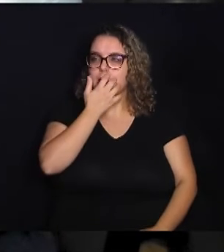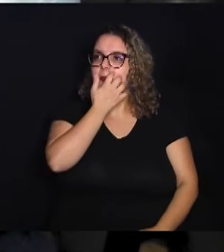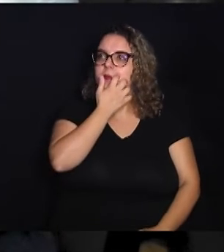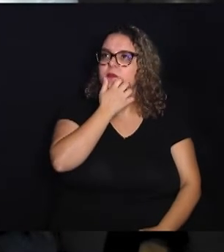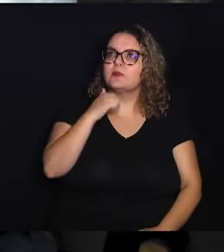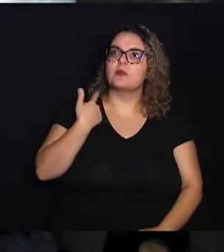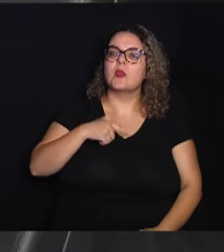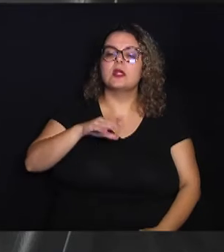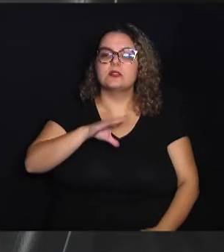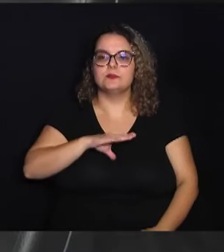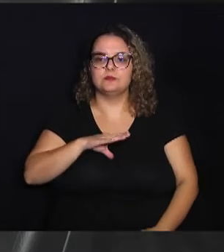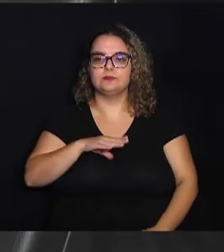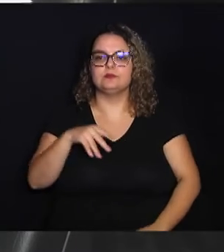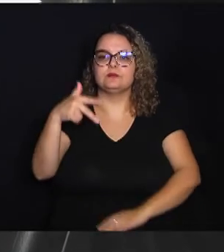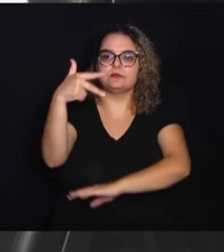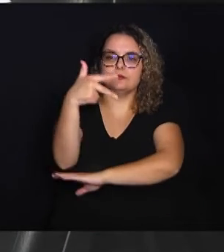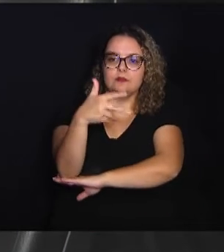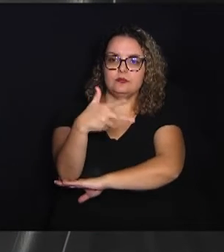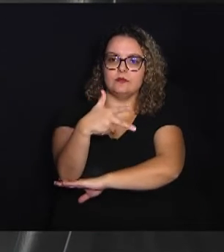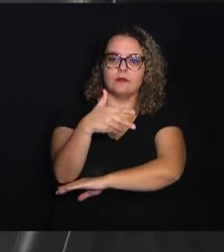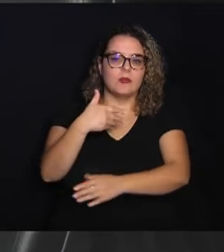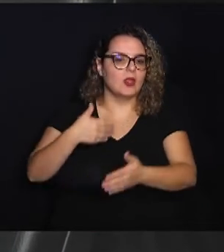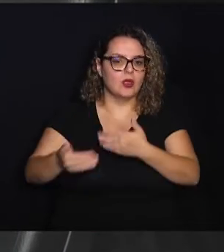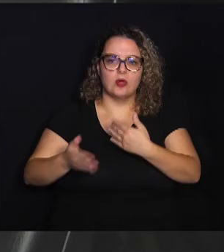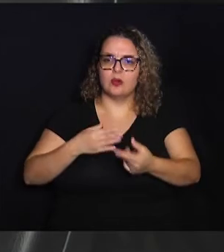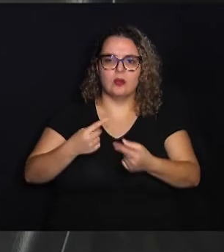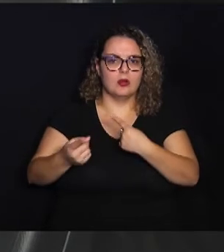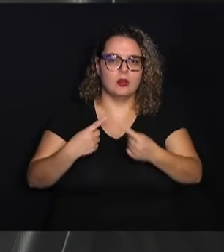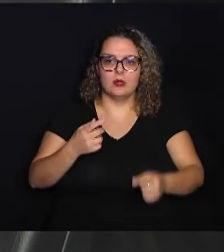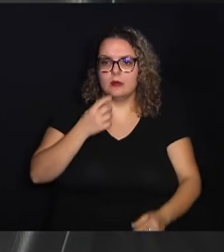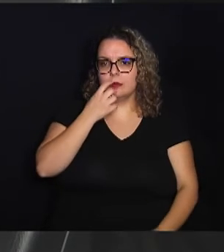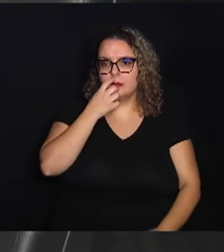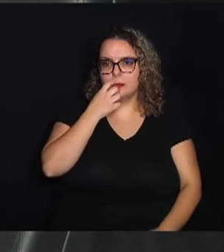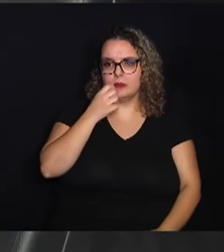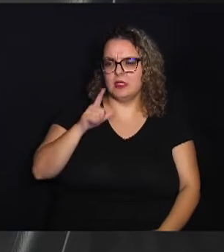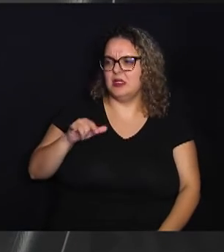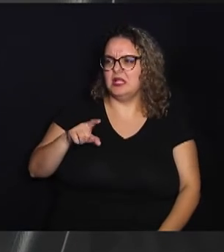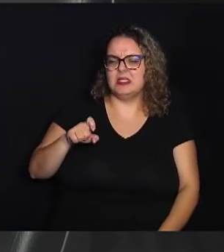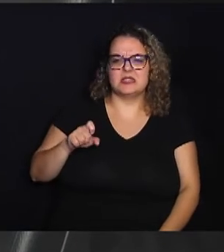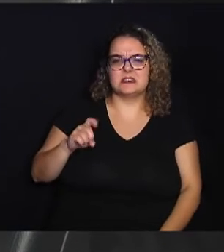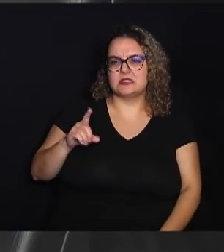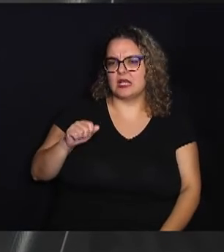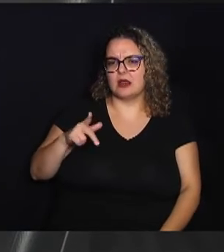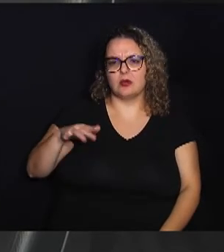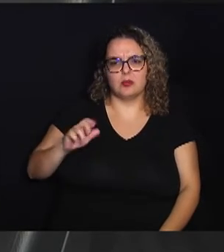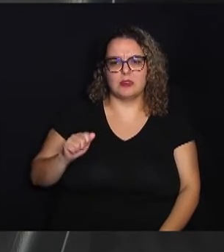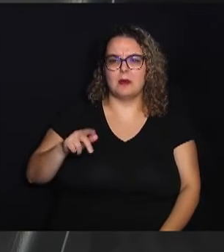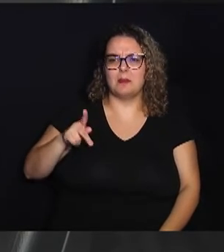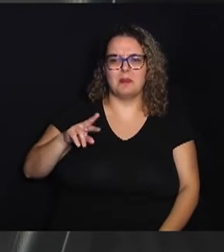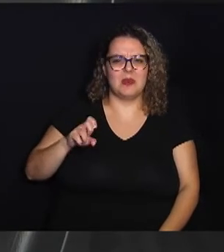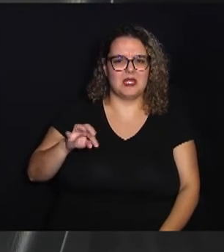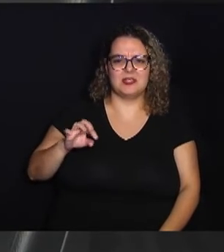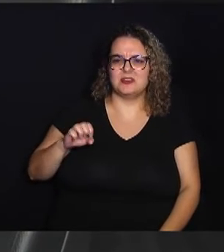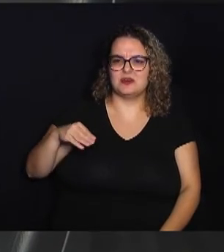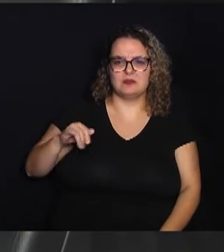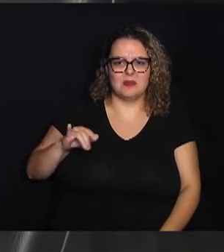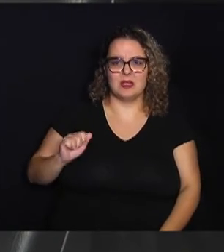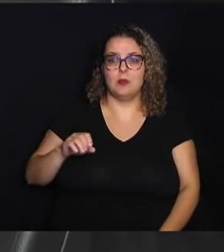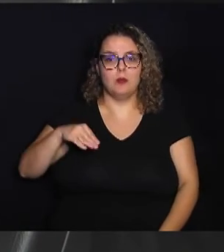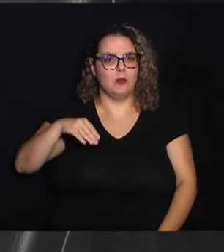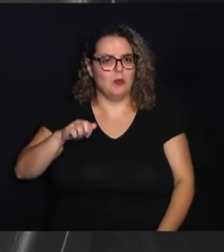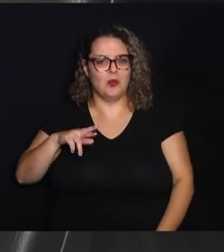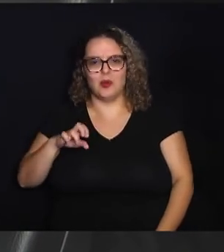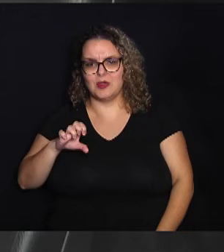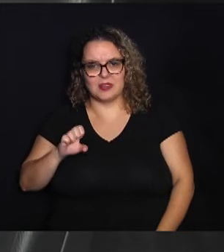nós temos as câmeras de radar. Então passa em qualquer avenida nossa, vamos pensar Lix da Cunha, Prestes Maia, Moraes Salles, onde